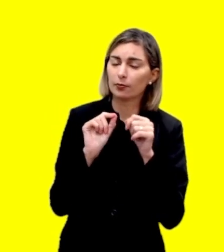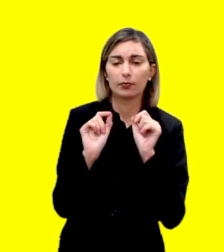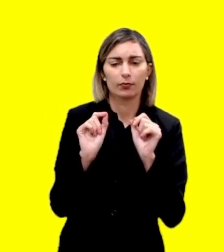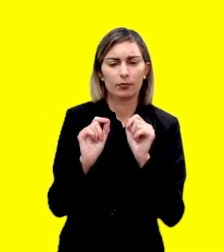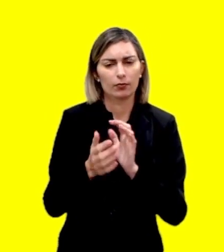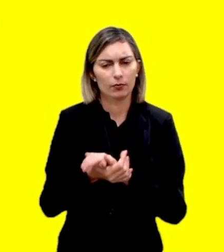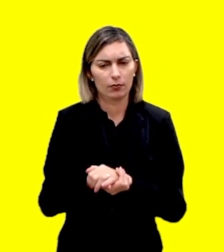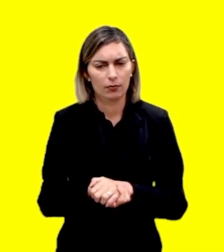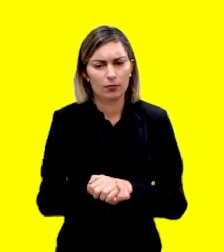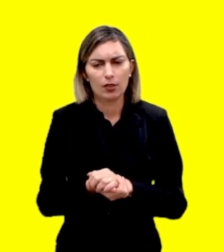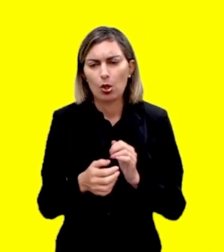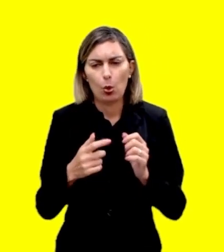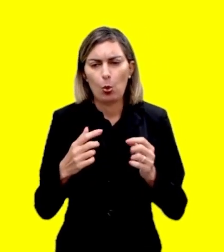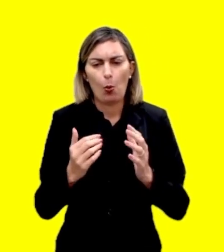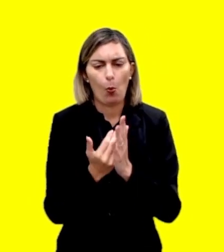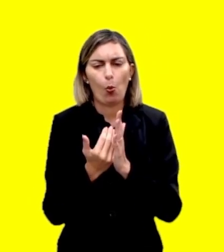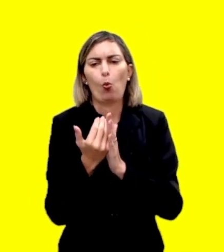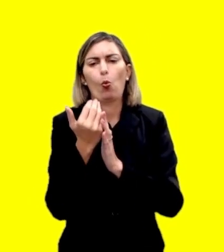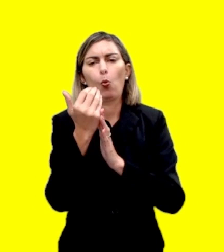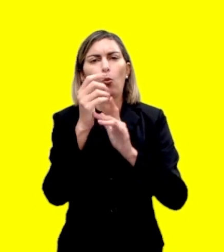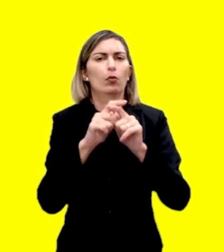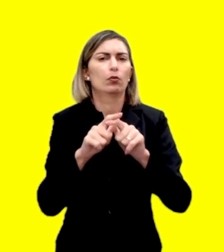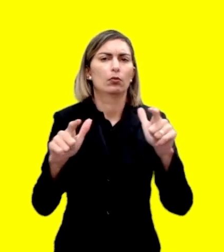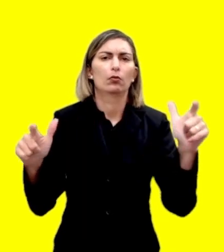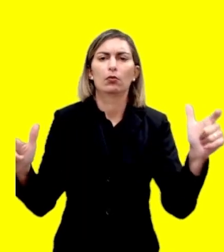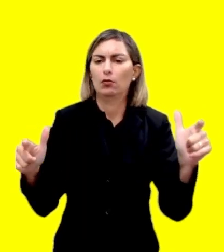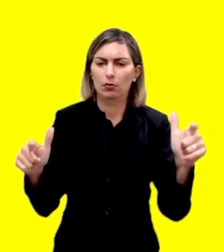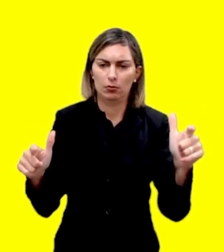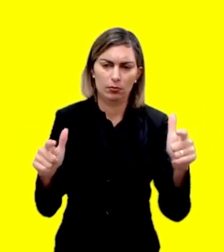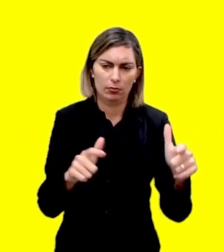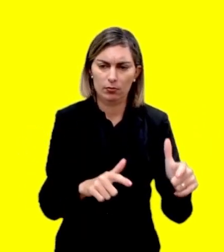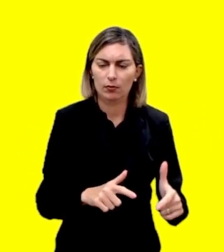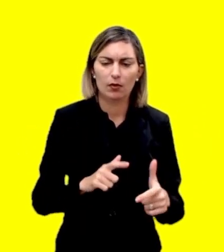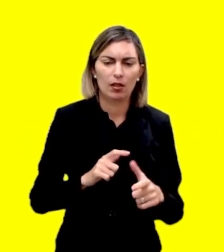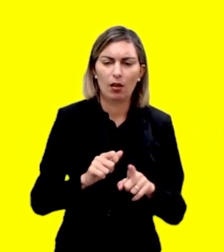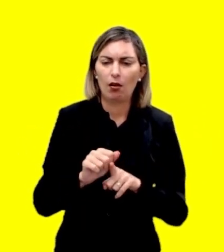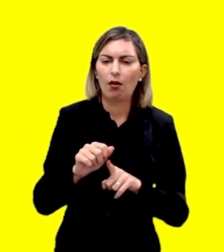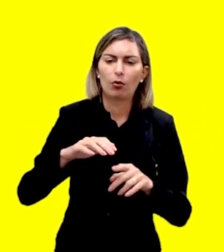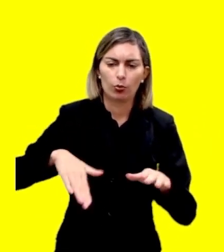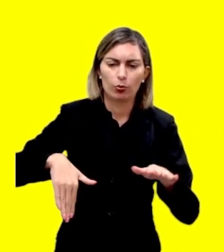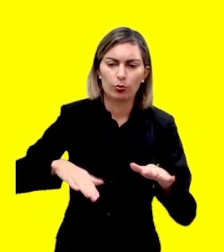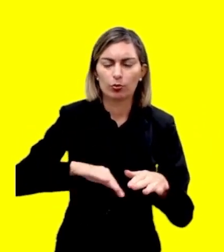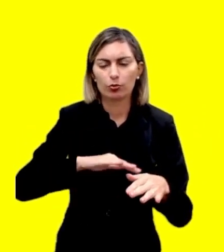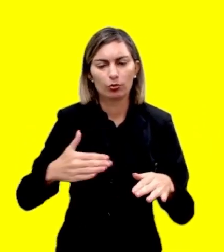fazer para não aumentar a quantidade de microplásticos nos oceanos?